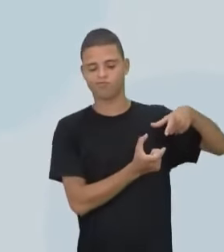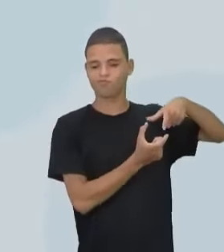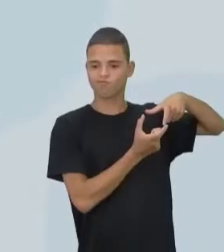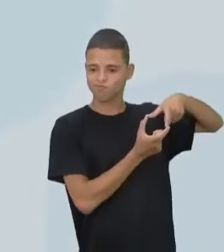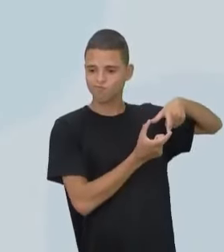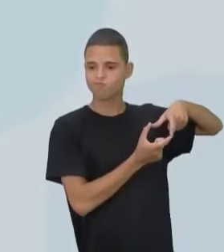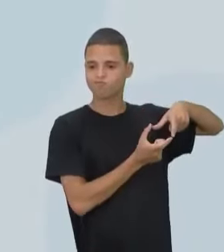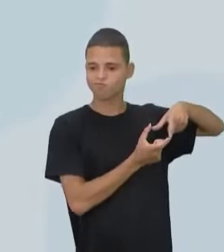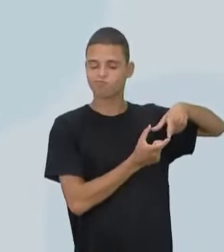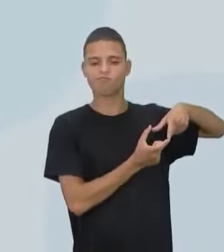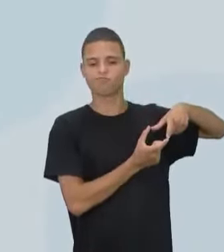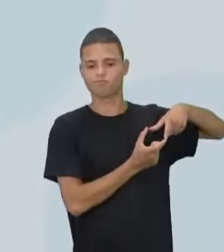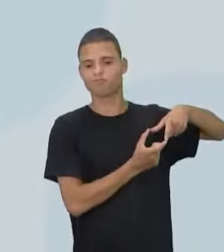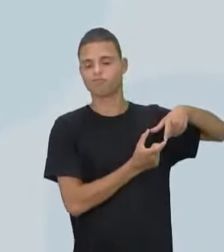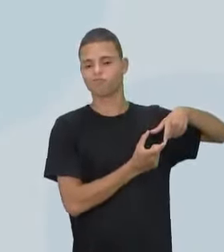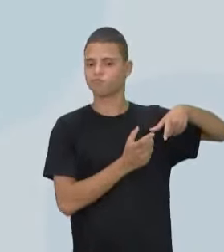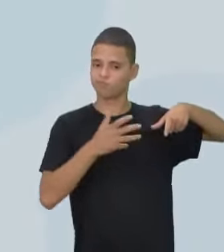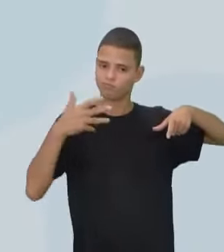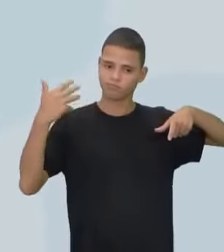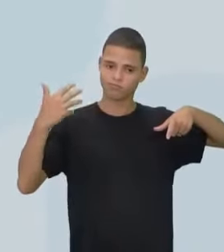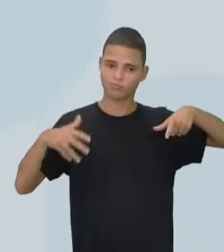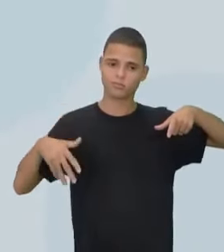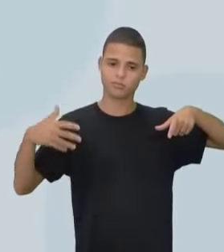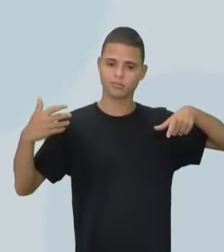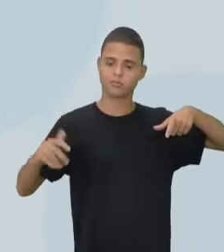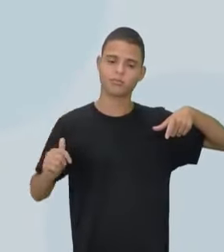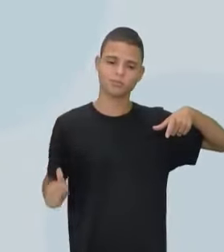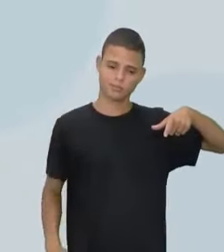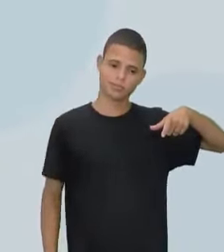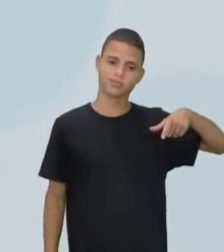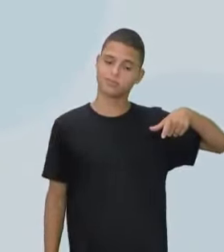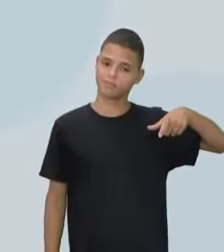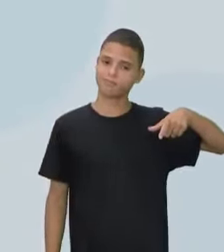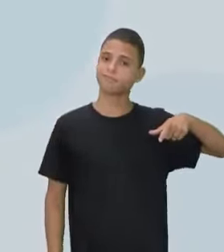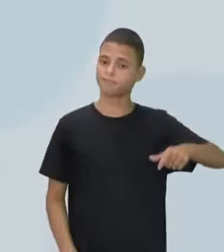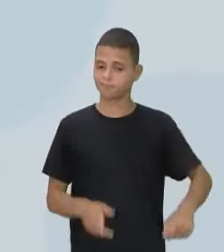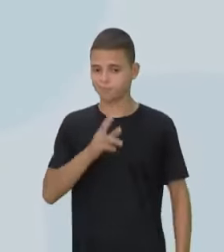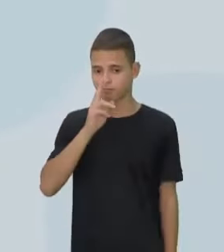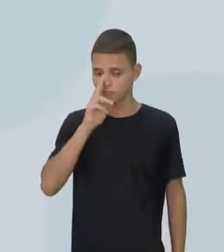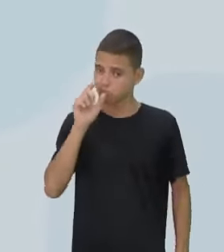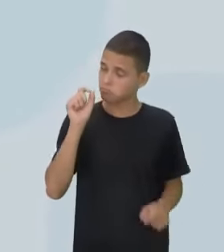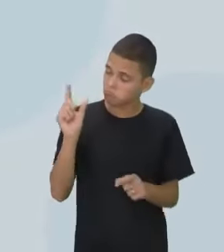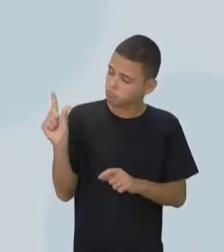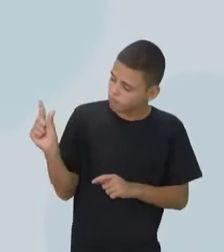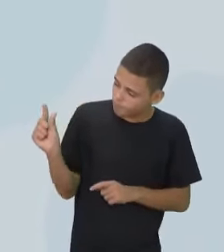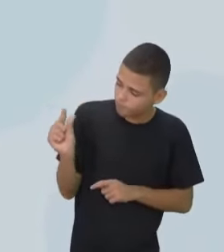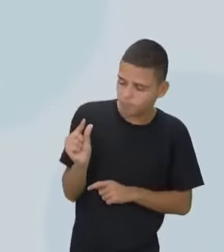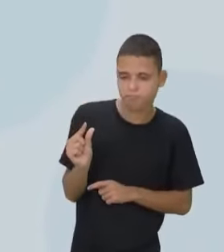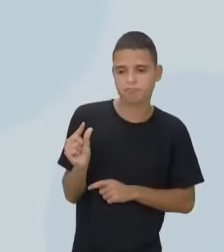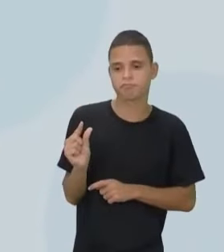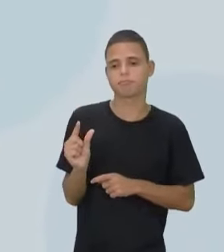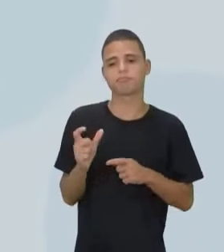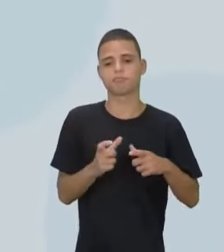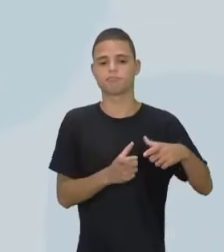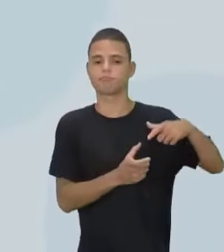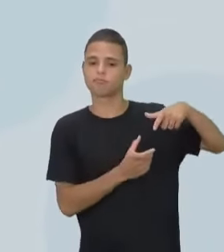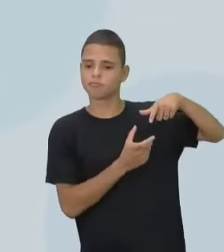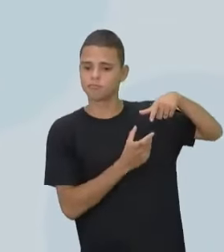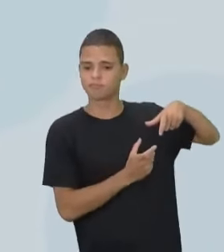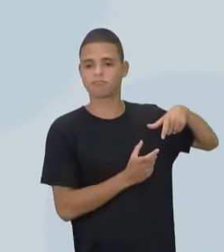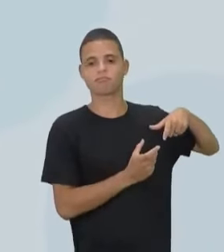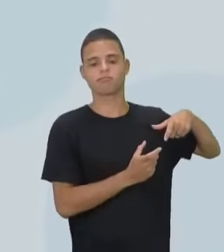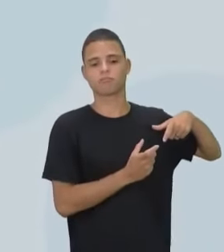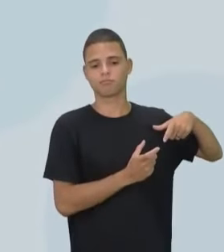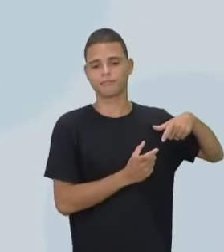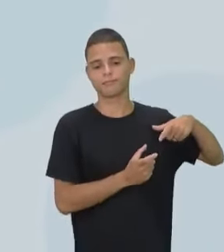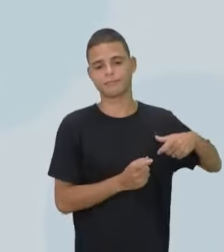Nossa! Né? Pedrinha de gelo, né? Bolinha de gelo. Ele pode ser pequenininho, mas ele pode ser gigantão. Então aqui